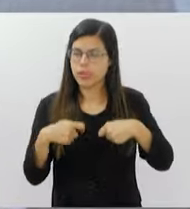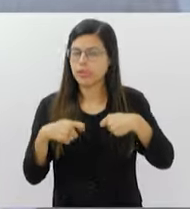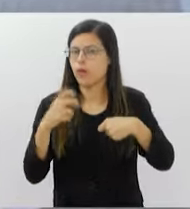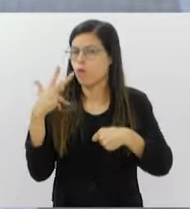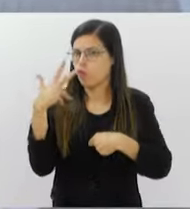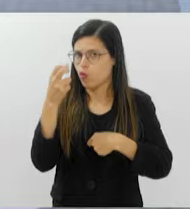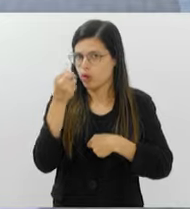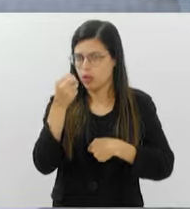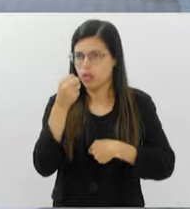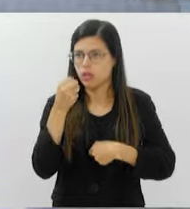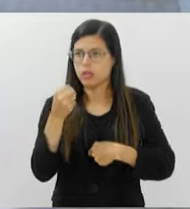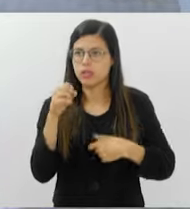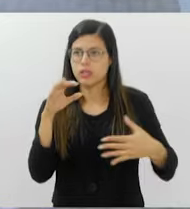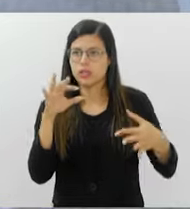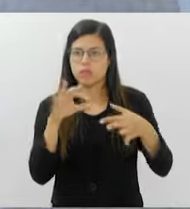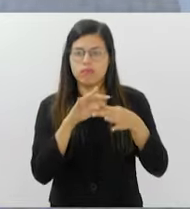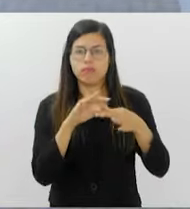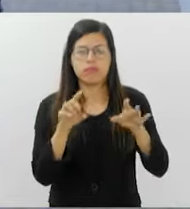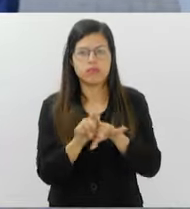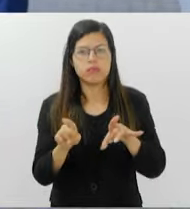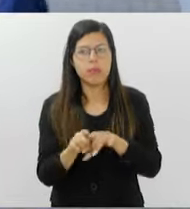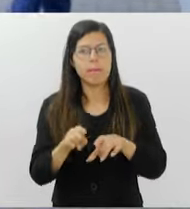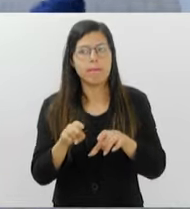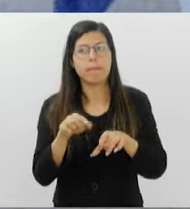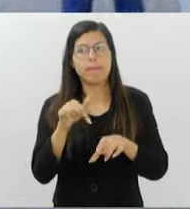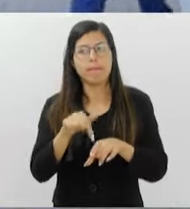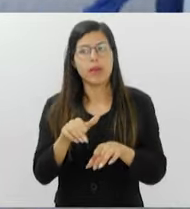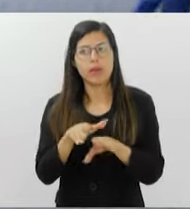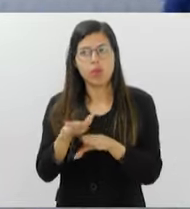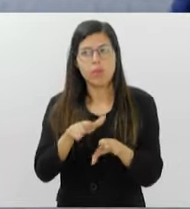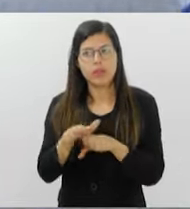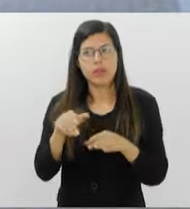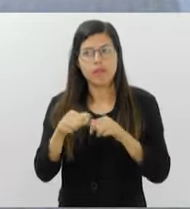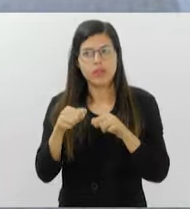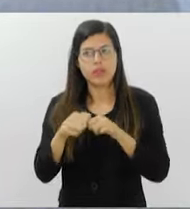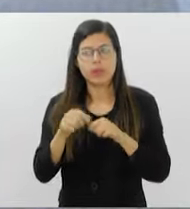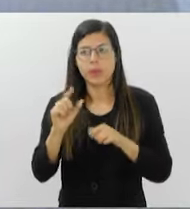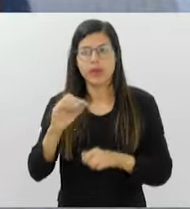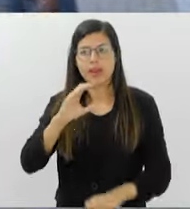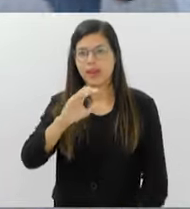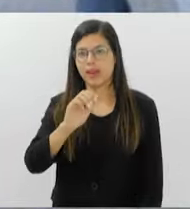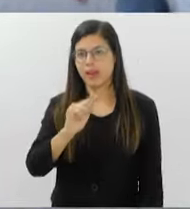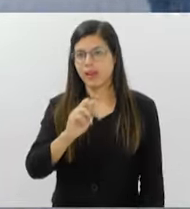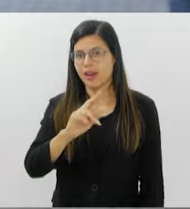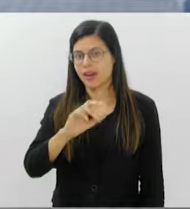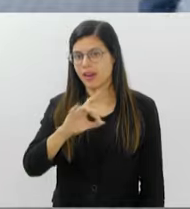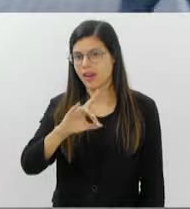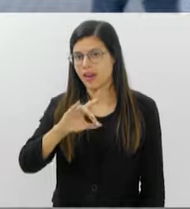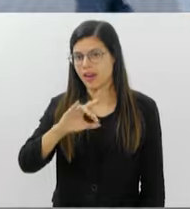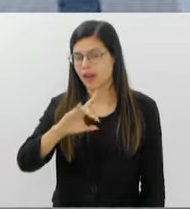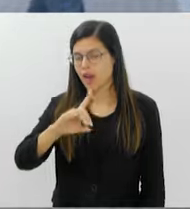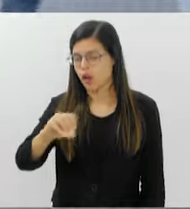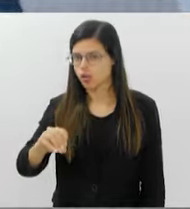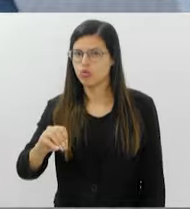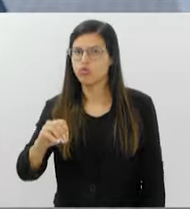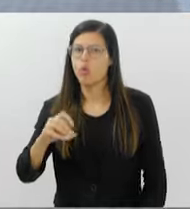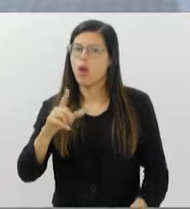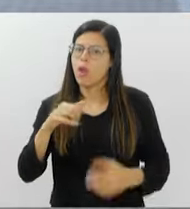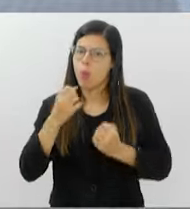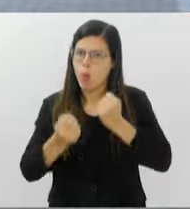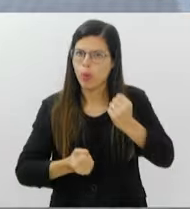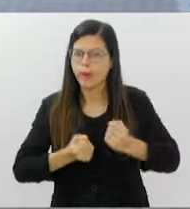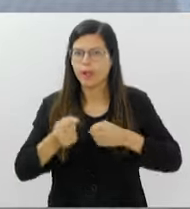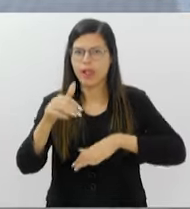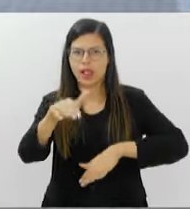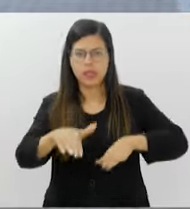fortalecimento. Aliado a isso, também é indicado fazer um trabalho de cardio, que é o trabalho aeróbio, que é o quê? Corrida,